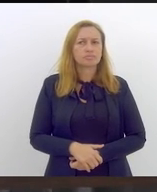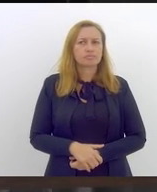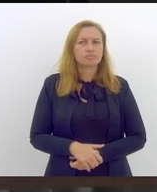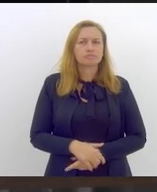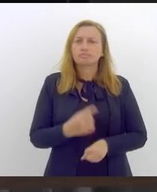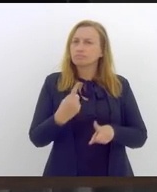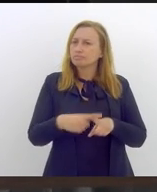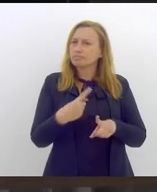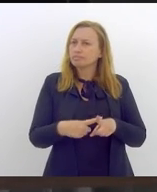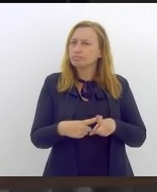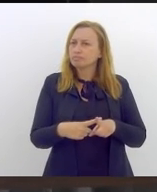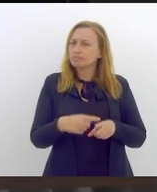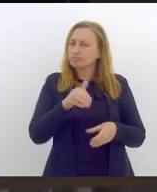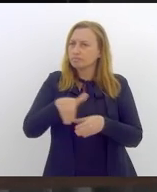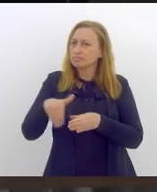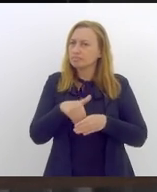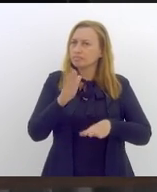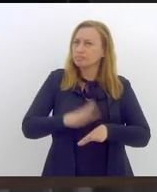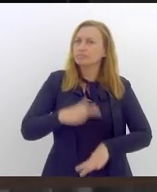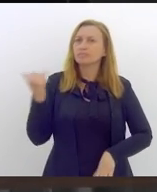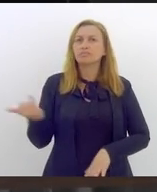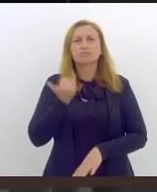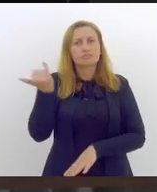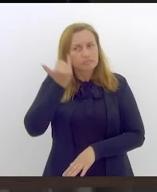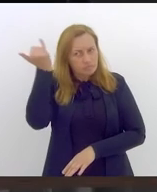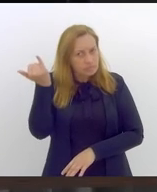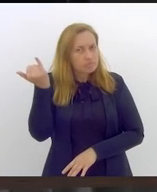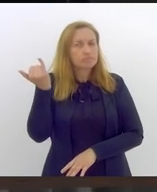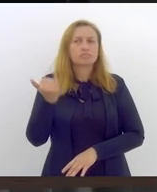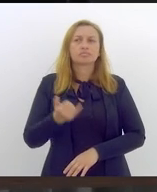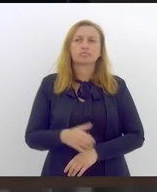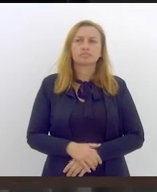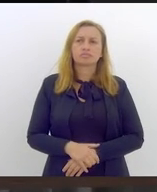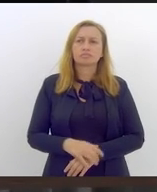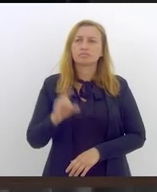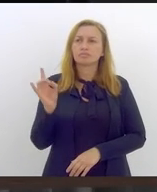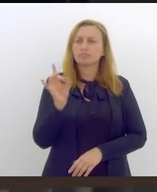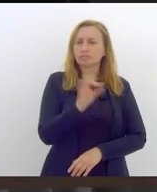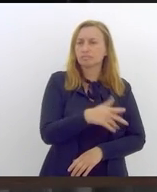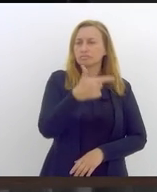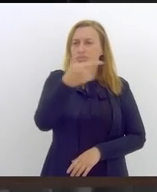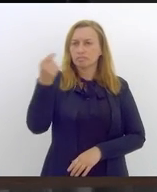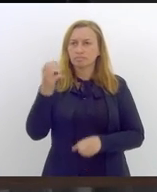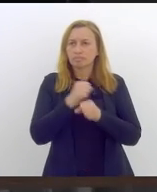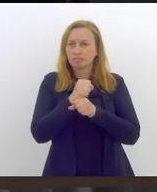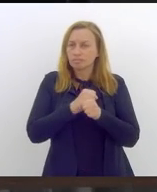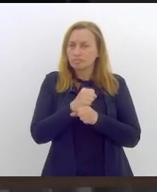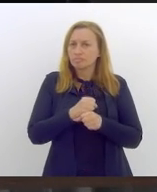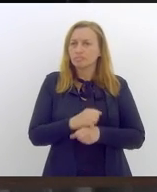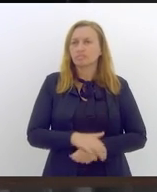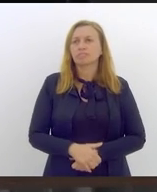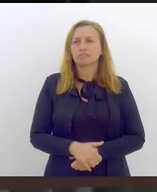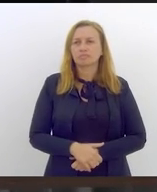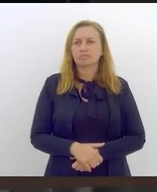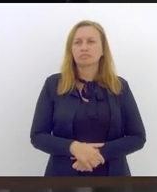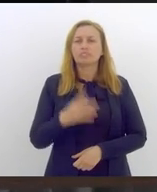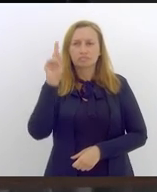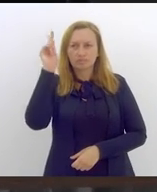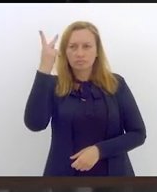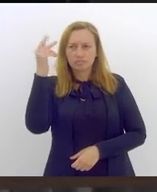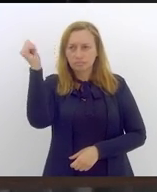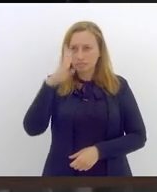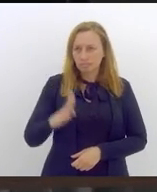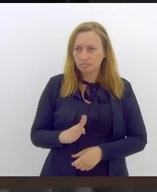porque essa eleição é a mais importante dos últimos 20 anos e que só da história do